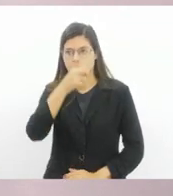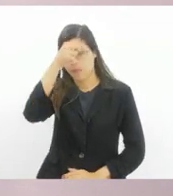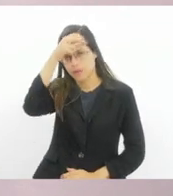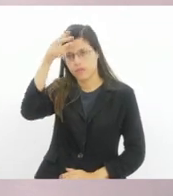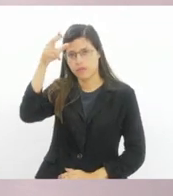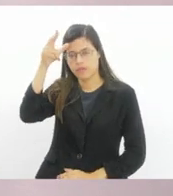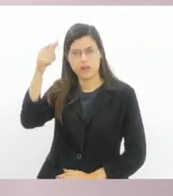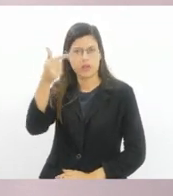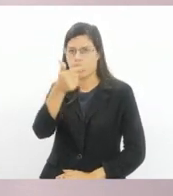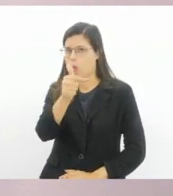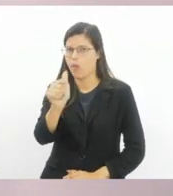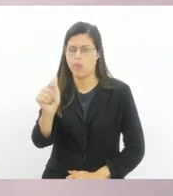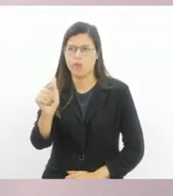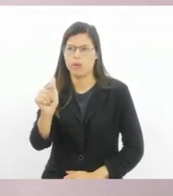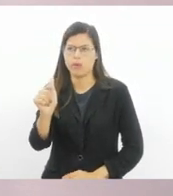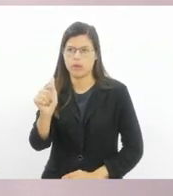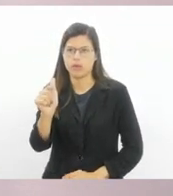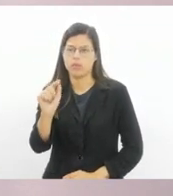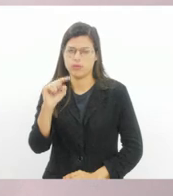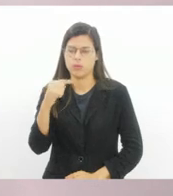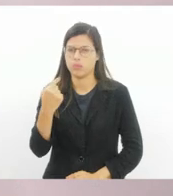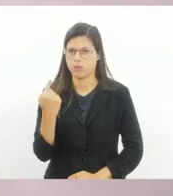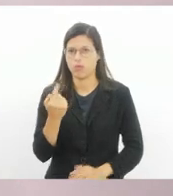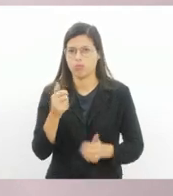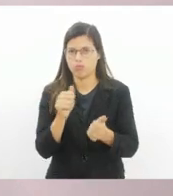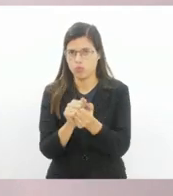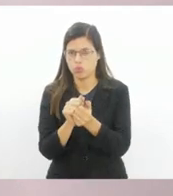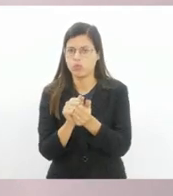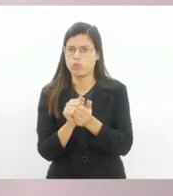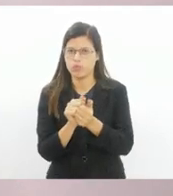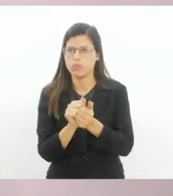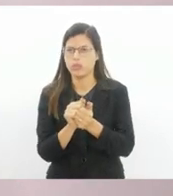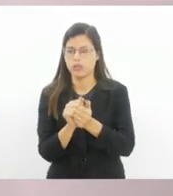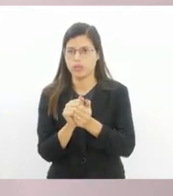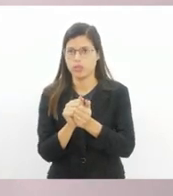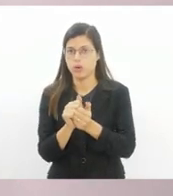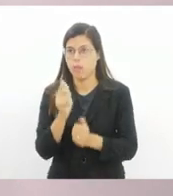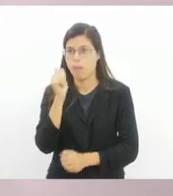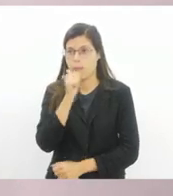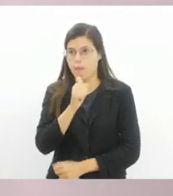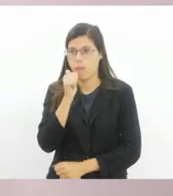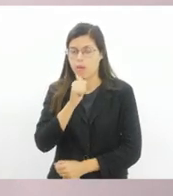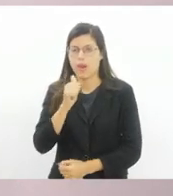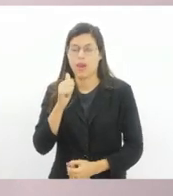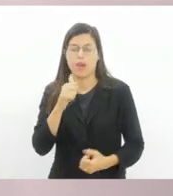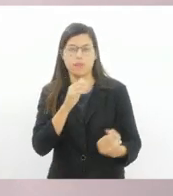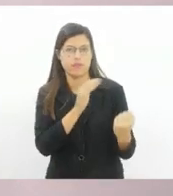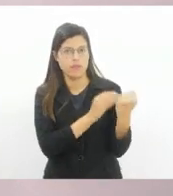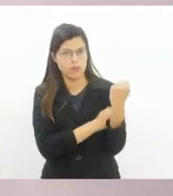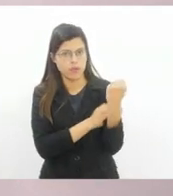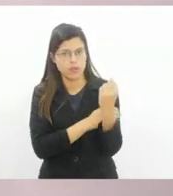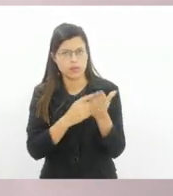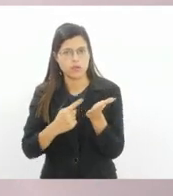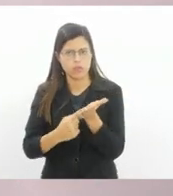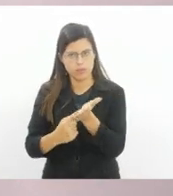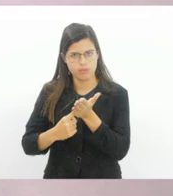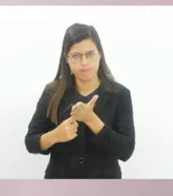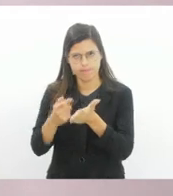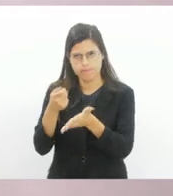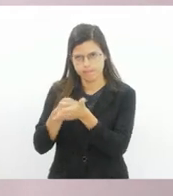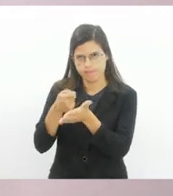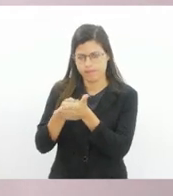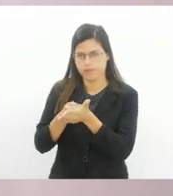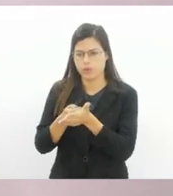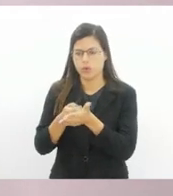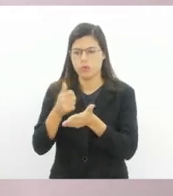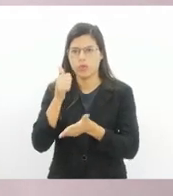inclusive nós estivemos juntas em algumas situações, e uma mulher feminista comprometida com a luta das mulheres